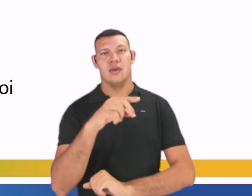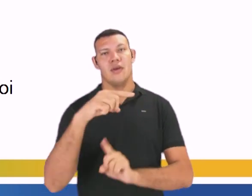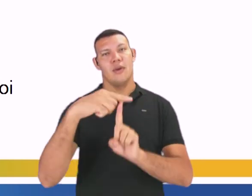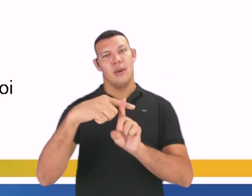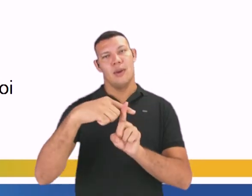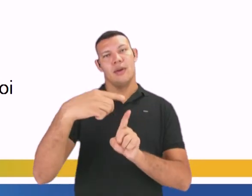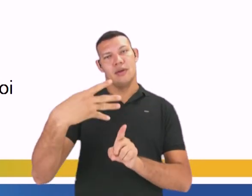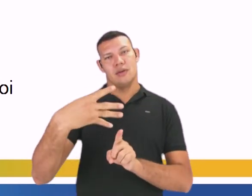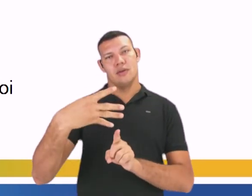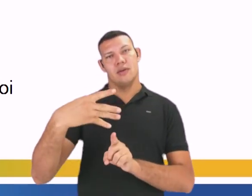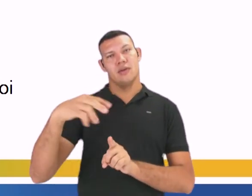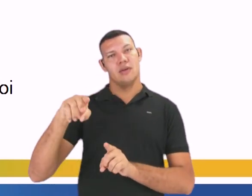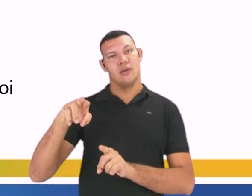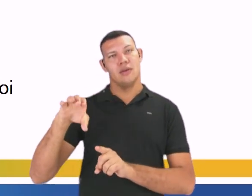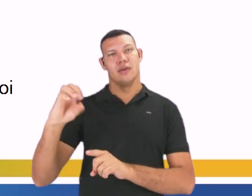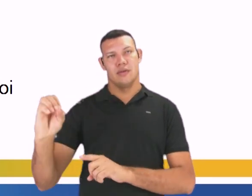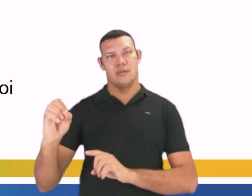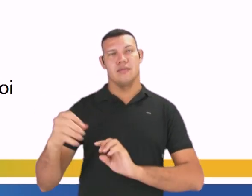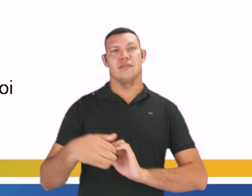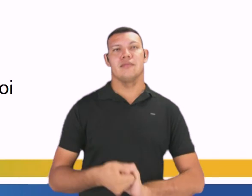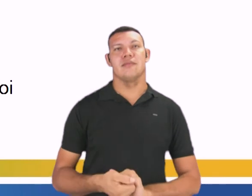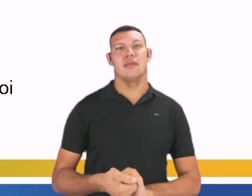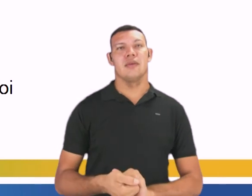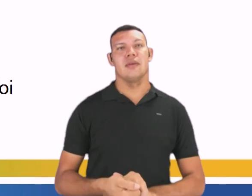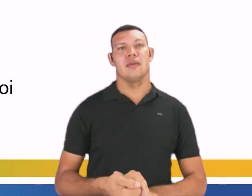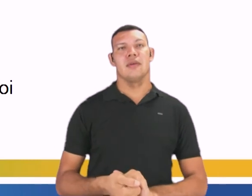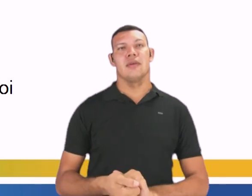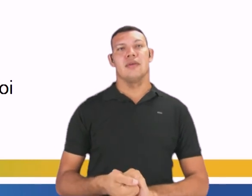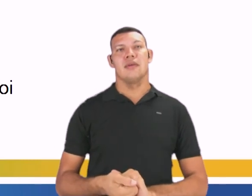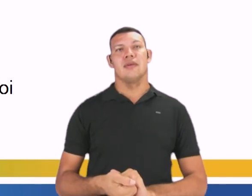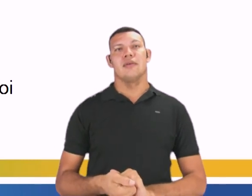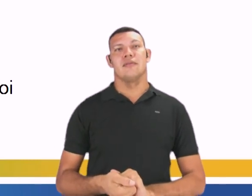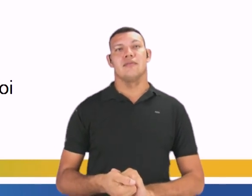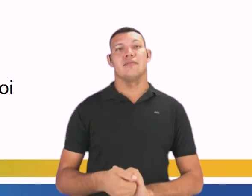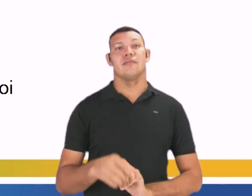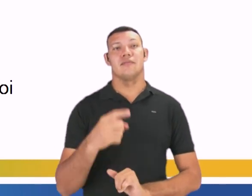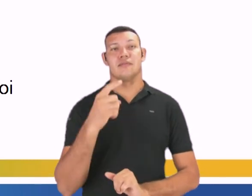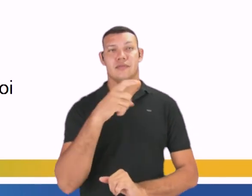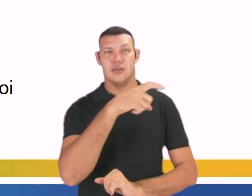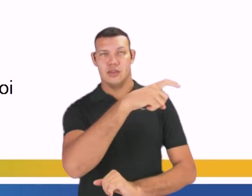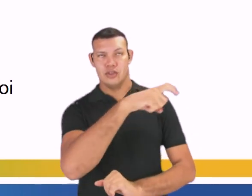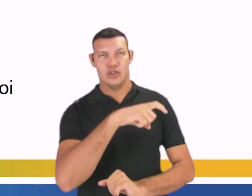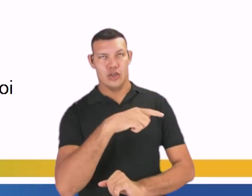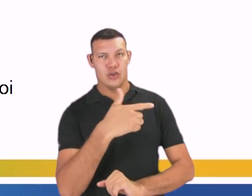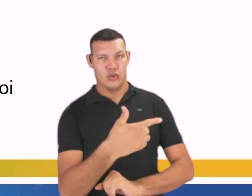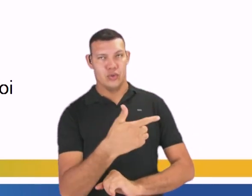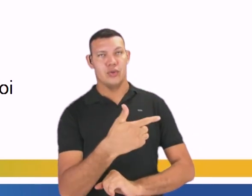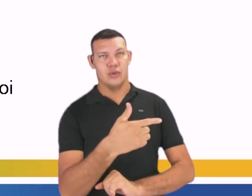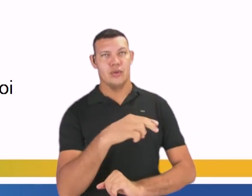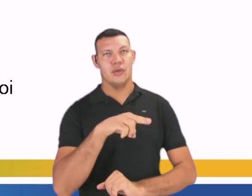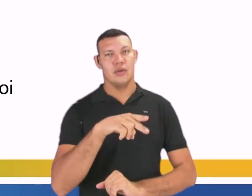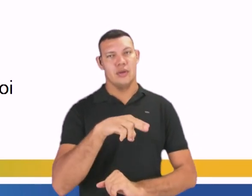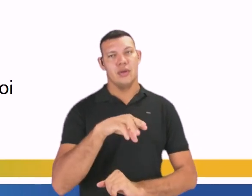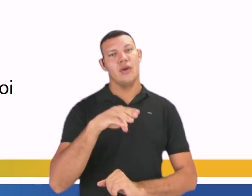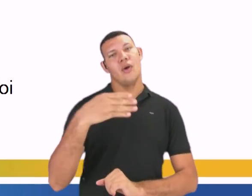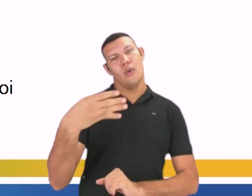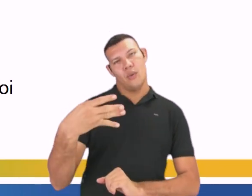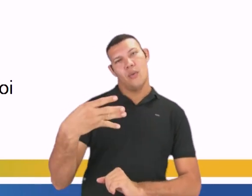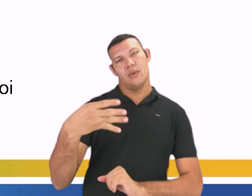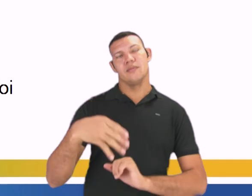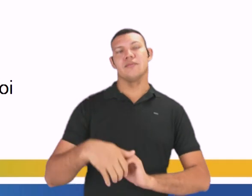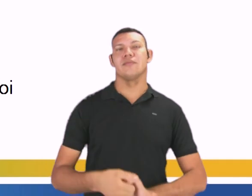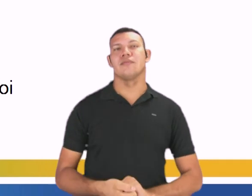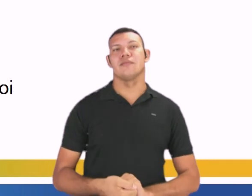igual a zero. E aí, resolvendo essa equação do primeiro grau, nós temos um valor de x duas linhas igual a